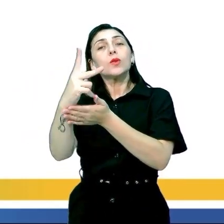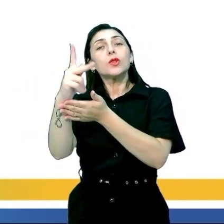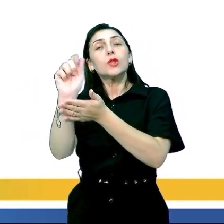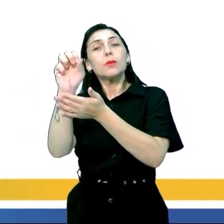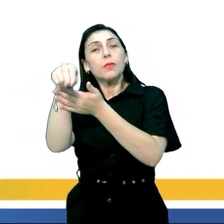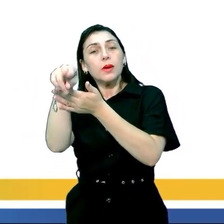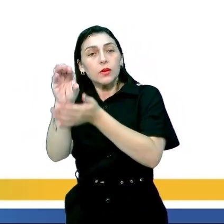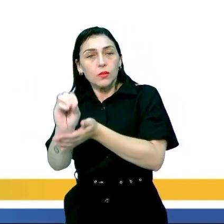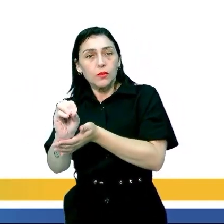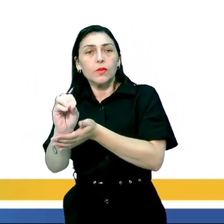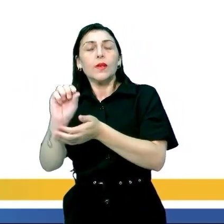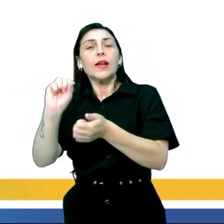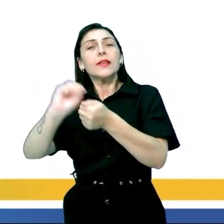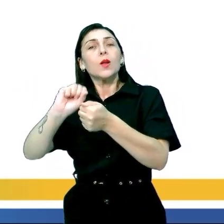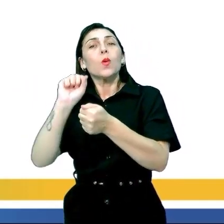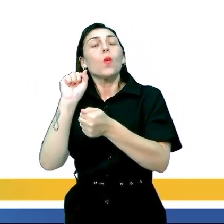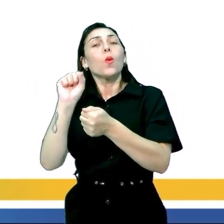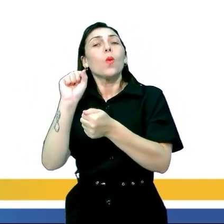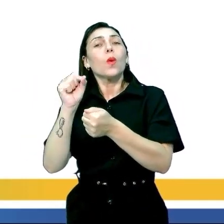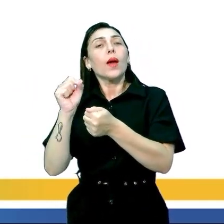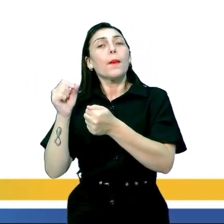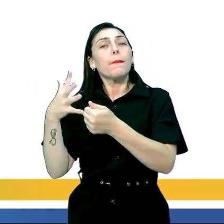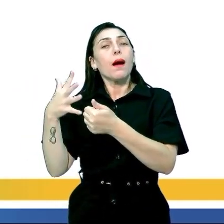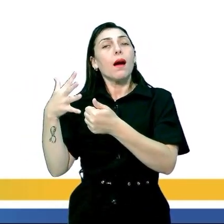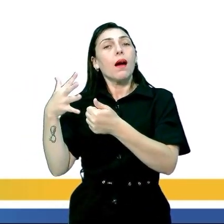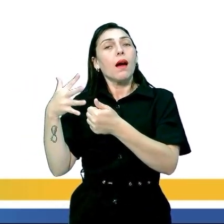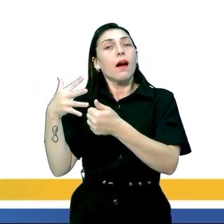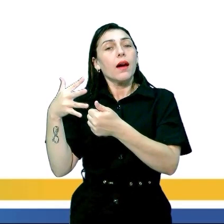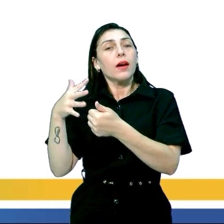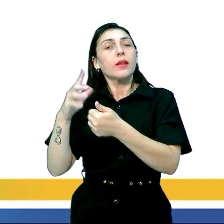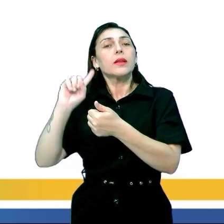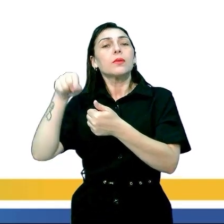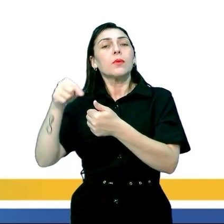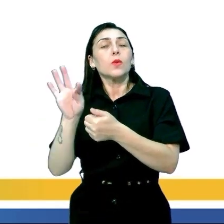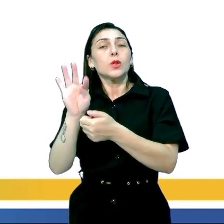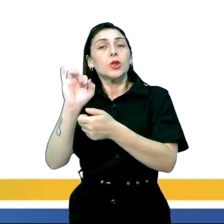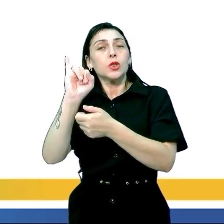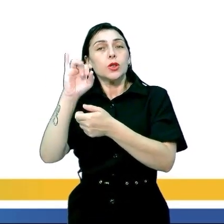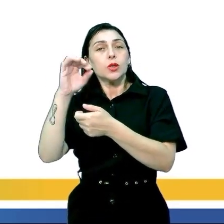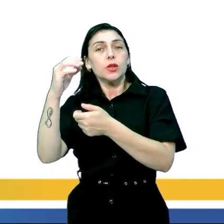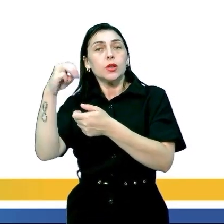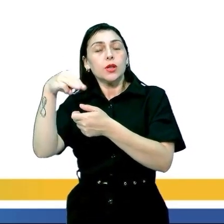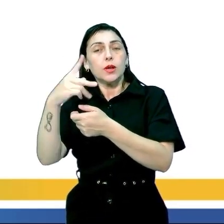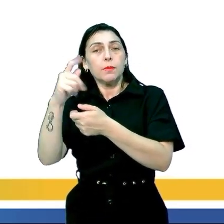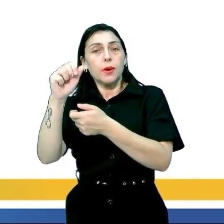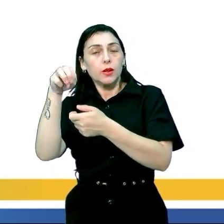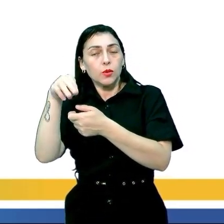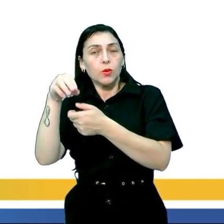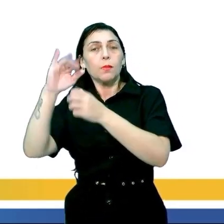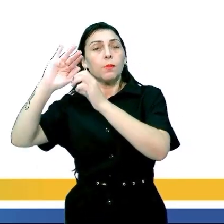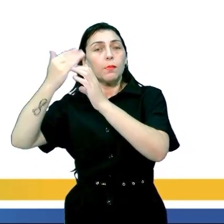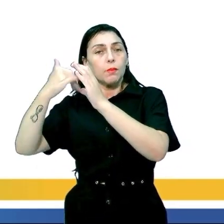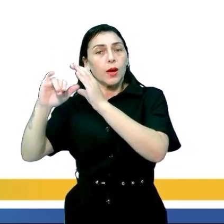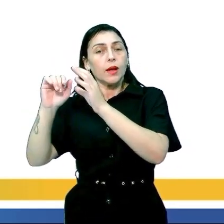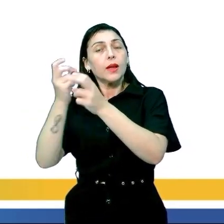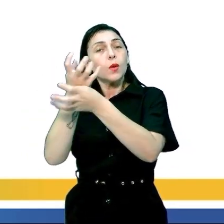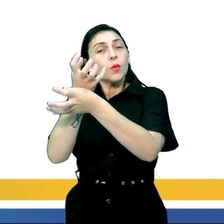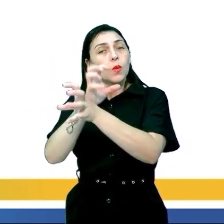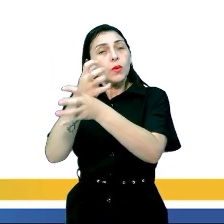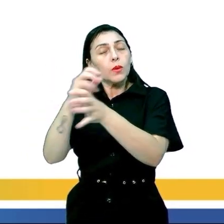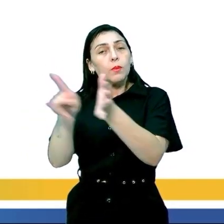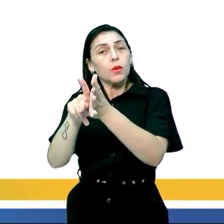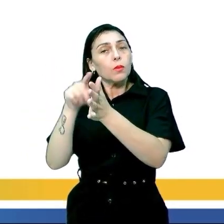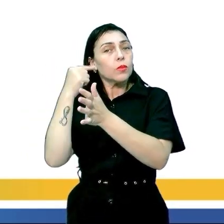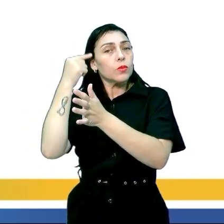o tímpano, fazendo o quê? Ele vibrar. Quando o tímpano aciona os ossinhos do